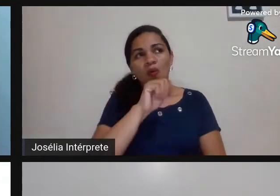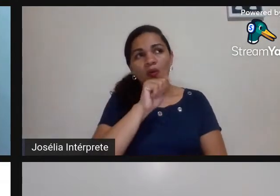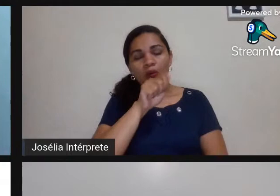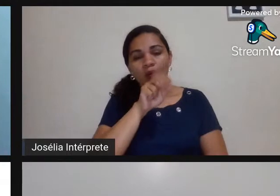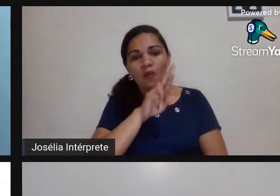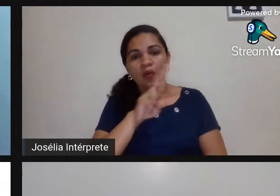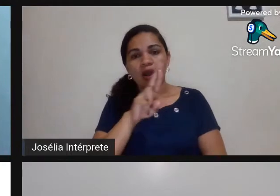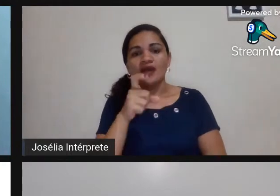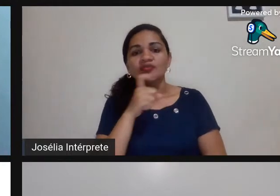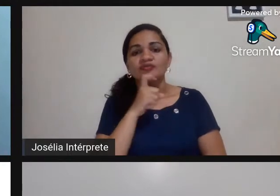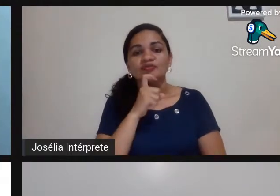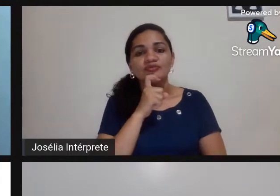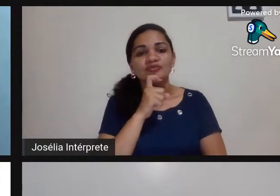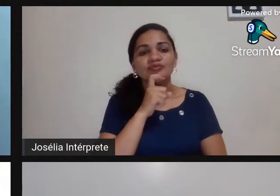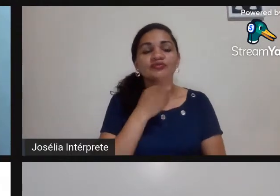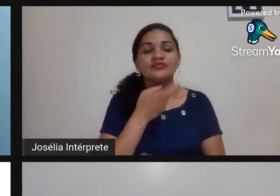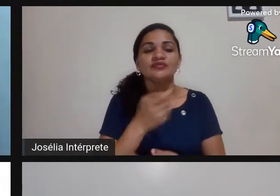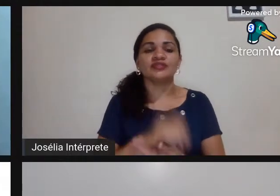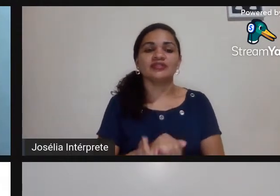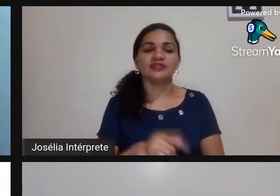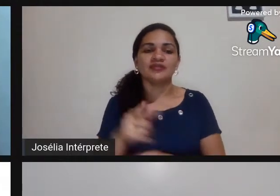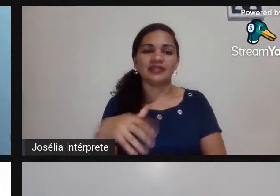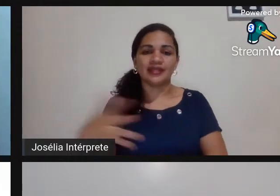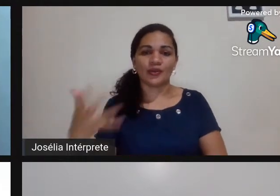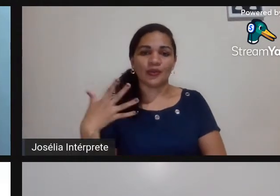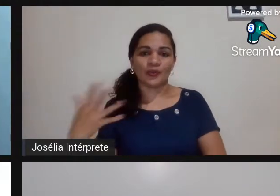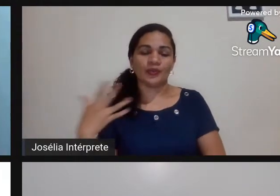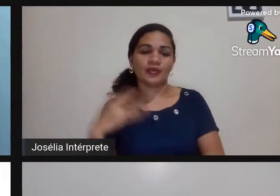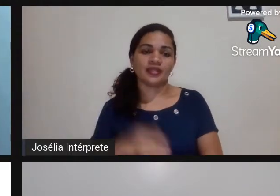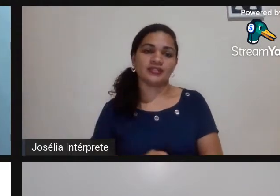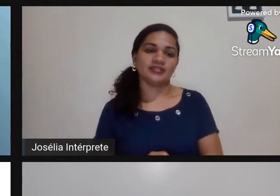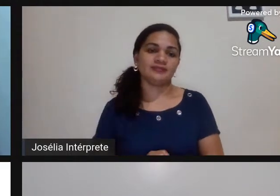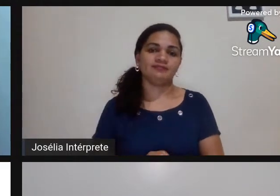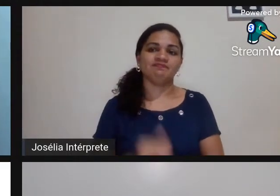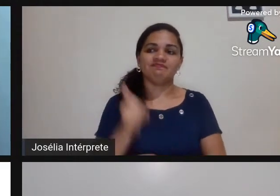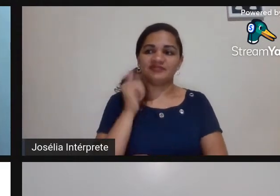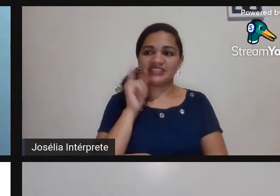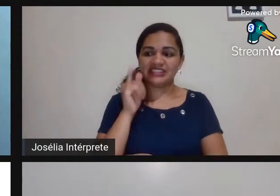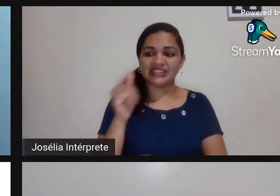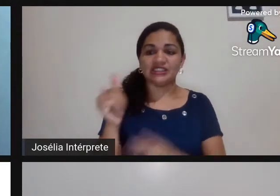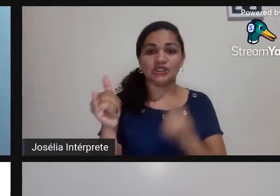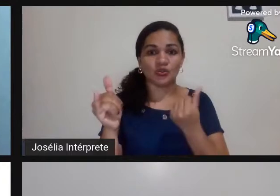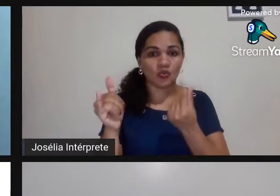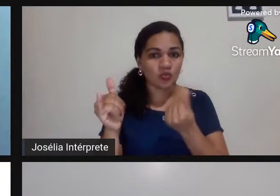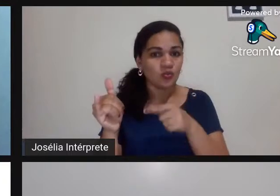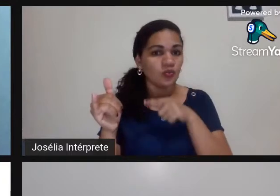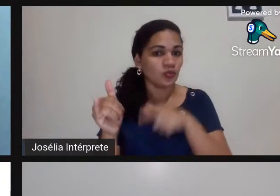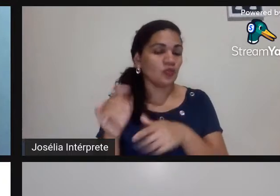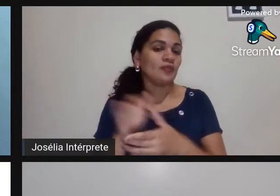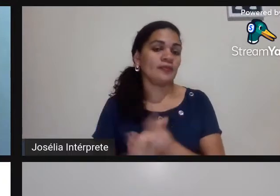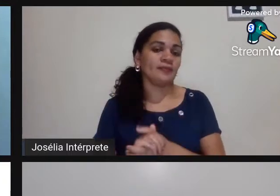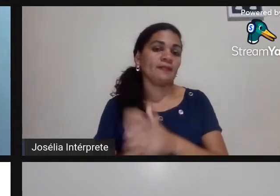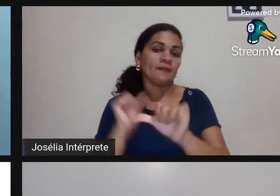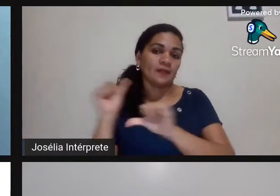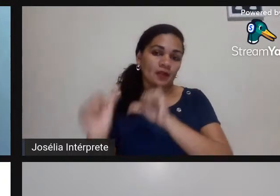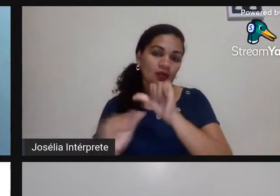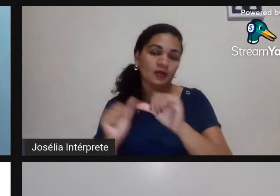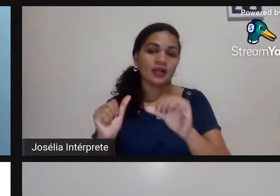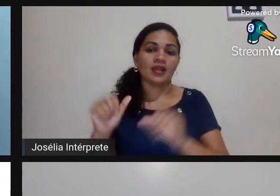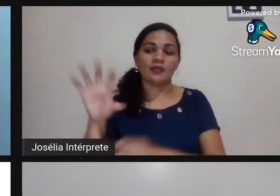colabore muito Opa sentindo a energia cara eu vou ter que trocar as vezes por um